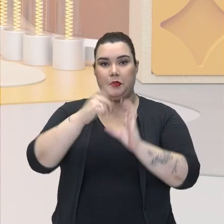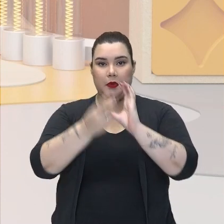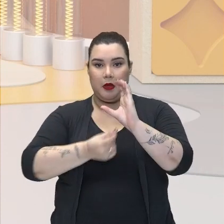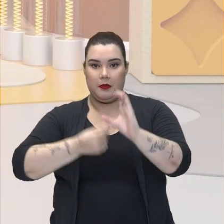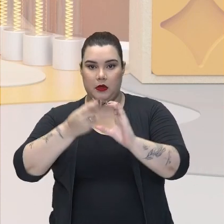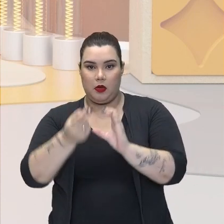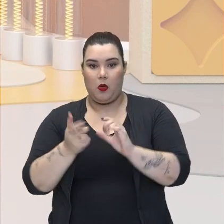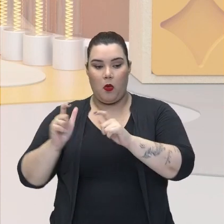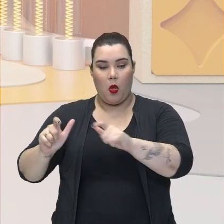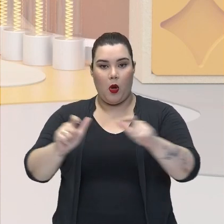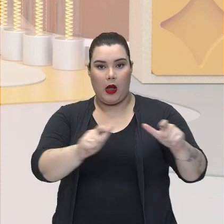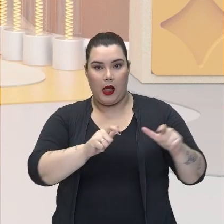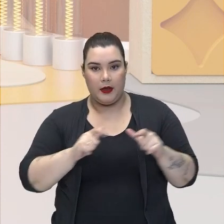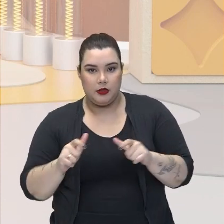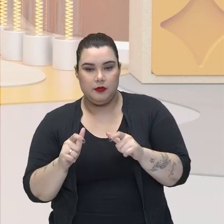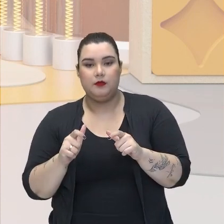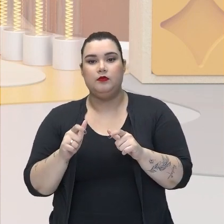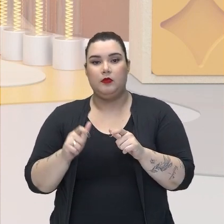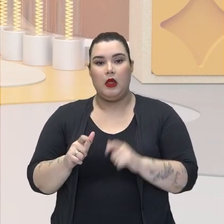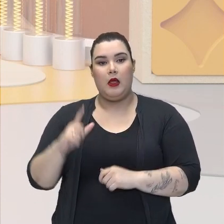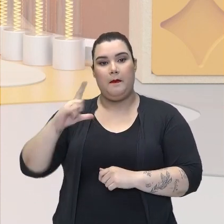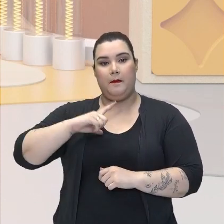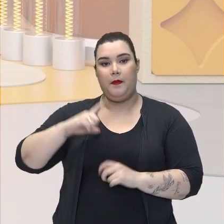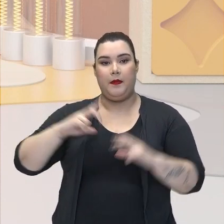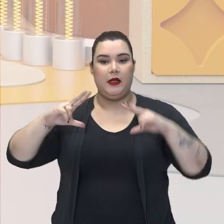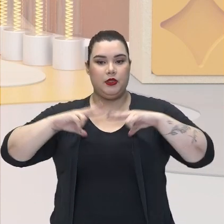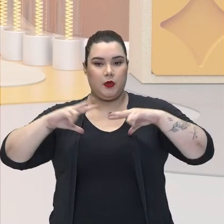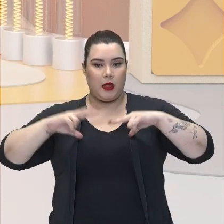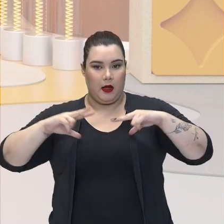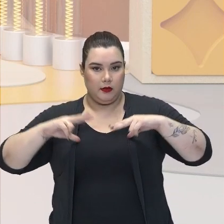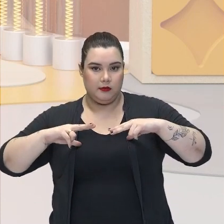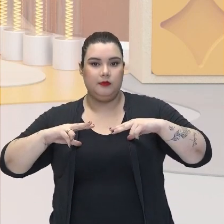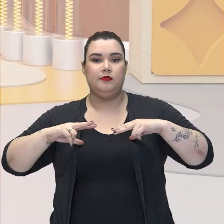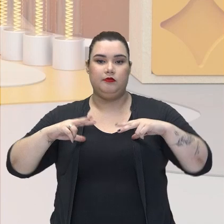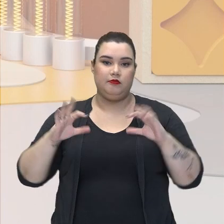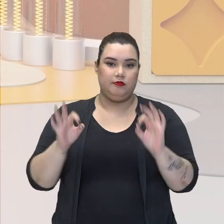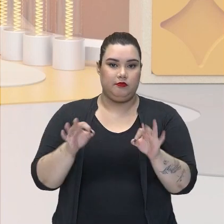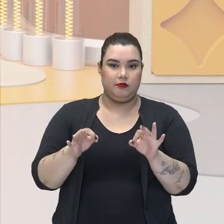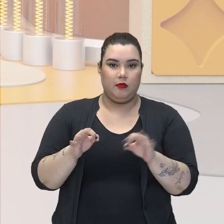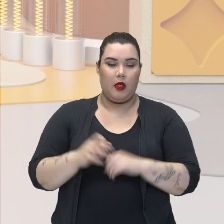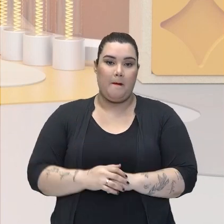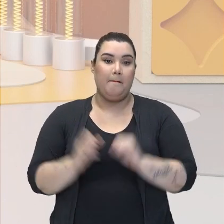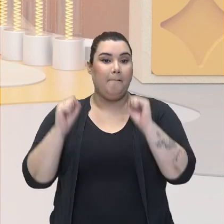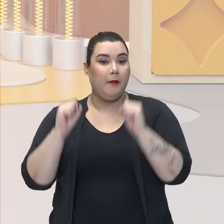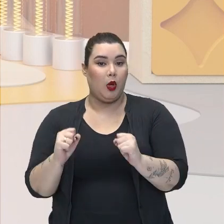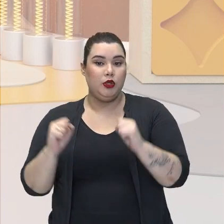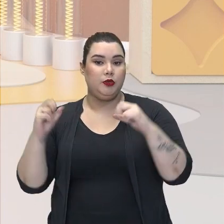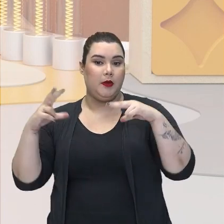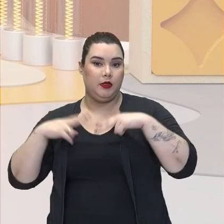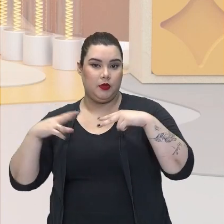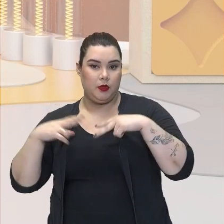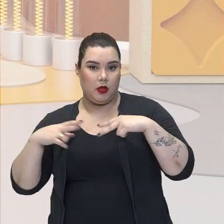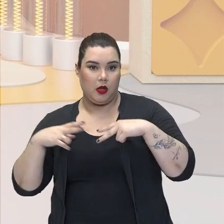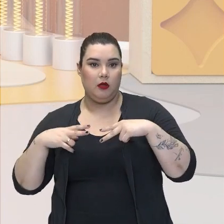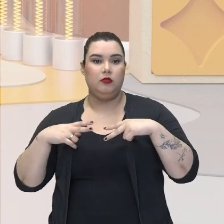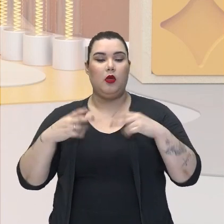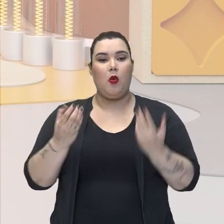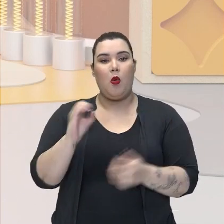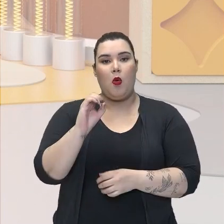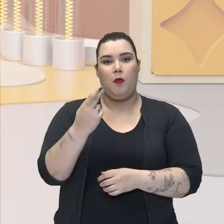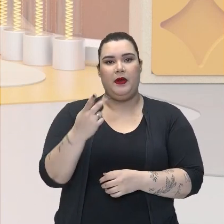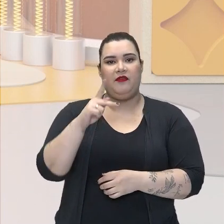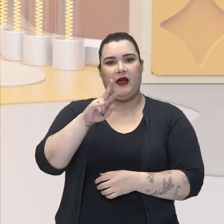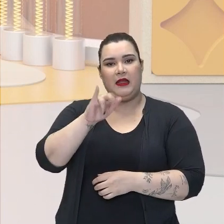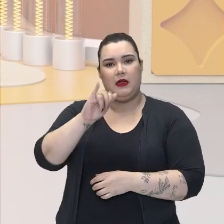a propriedade ela é privada, tá bom? Pode ser particular também, privado ou particular na realidade.